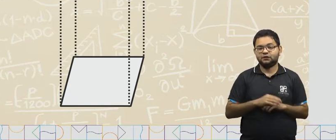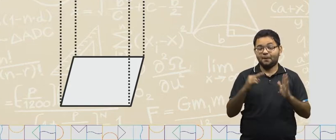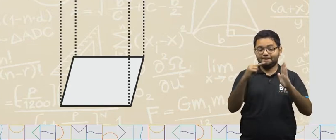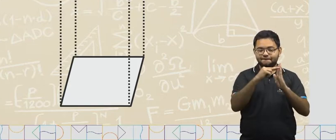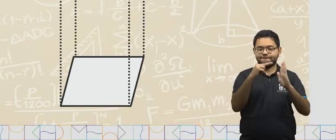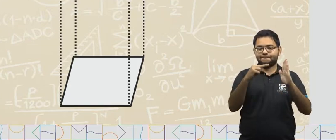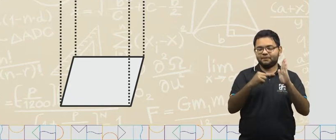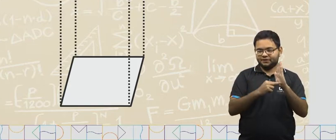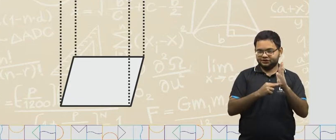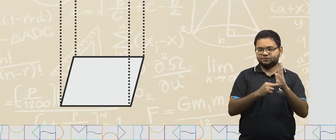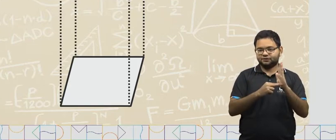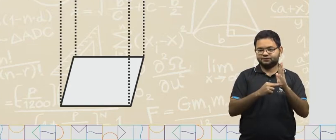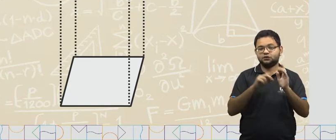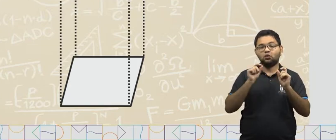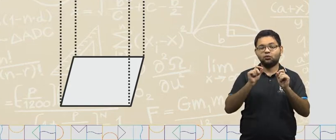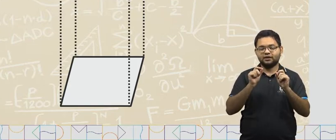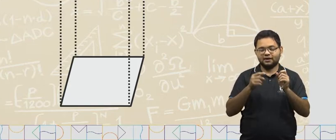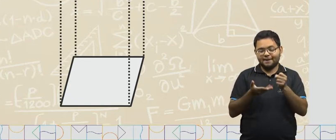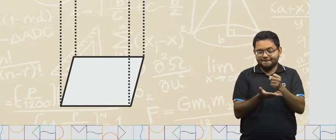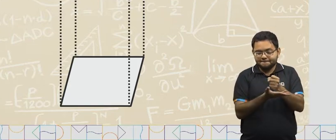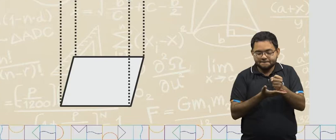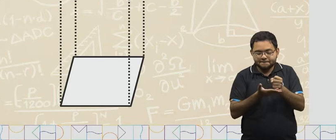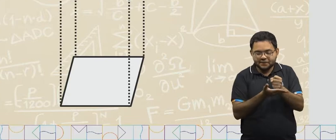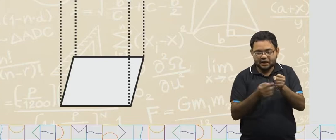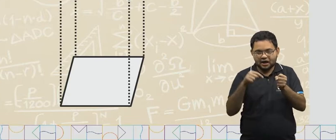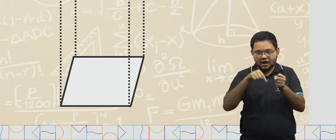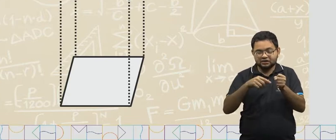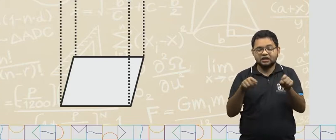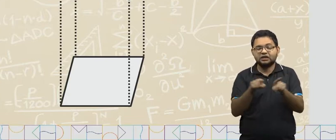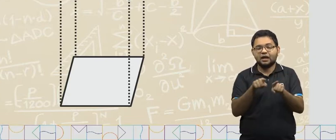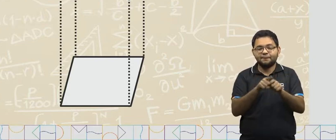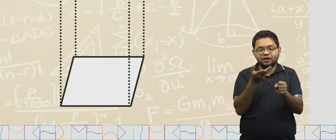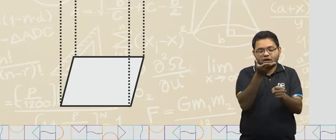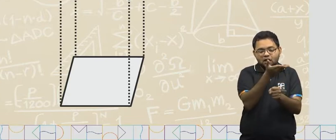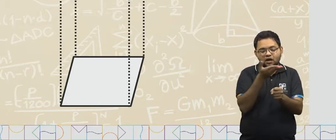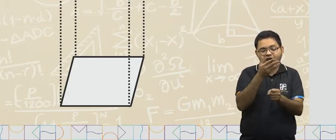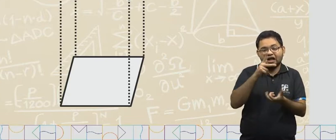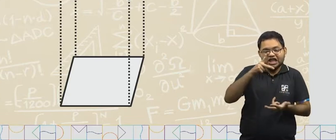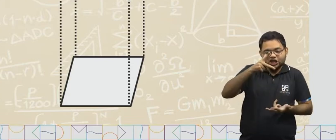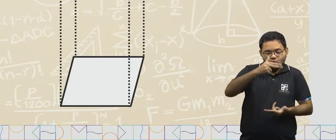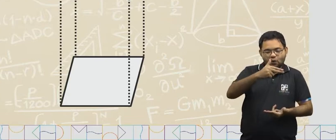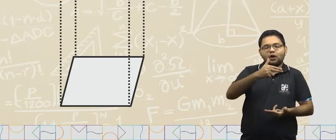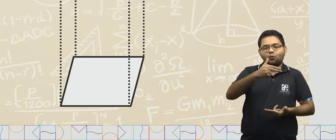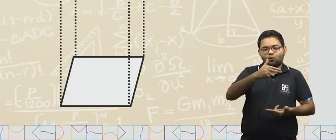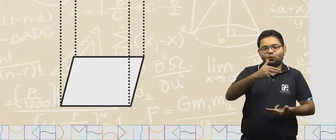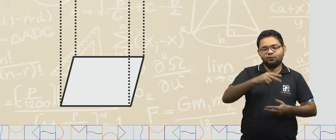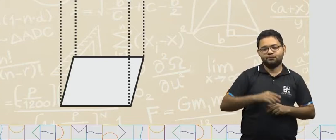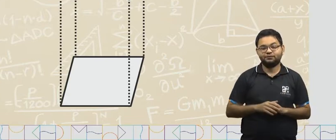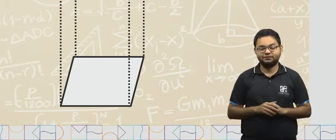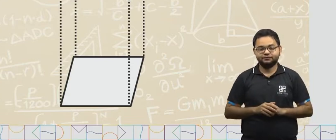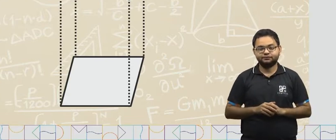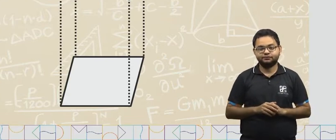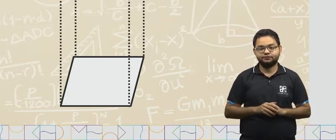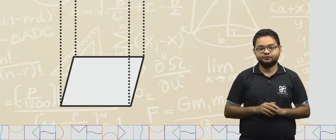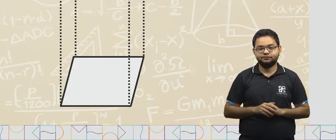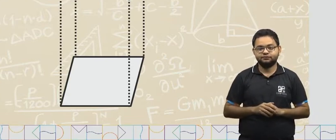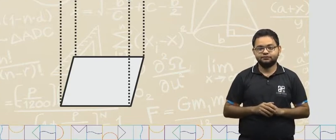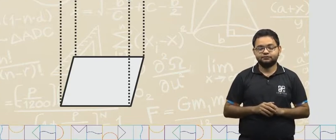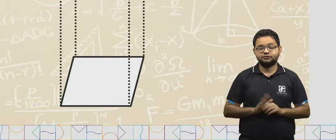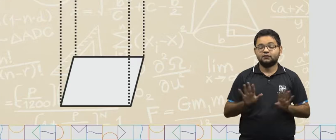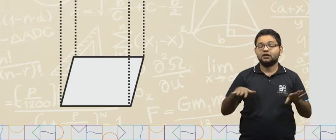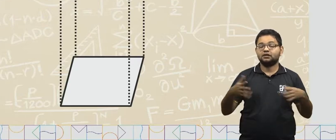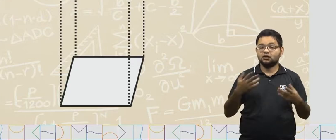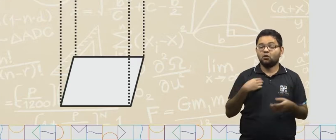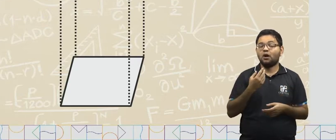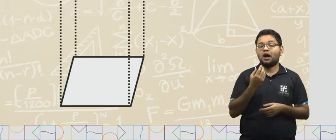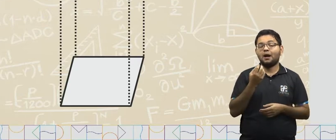a base é a parte inferior, que é a mesma do topo da parte superior. Logo, é